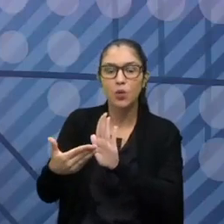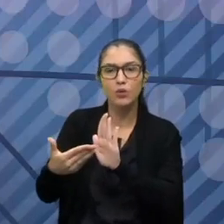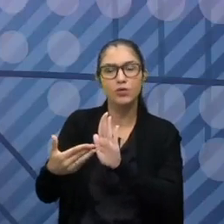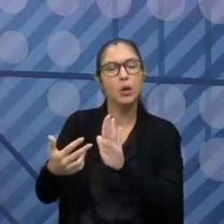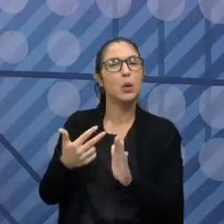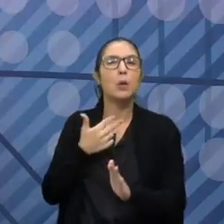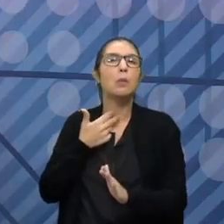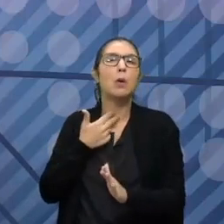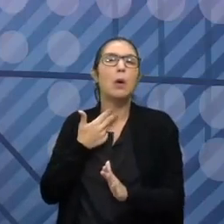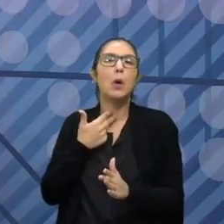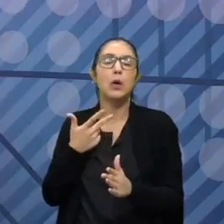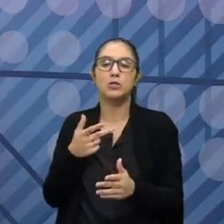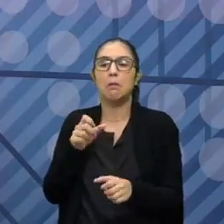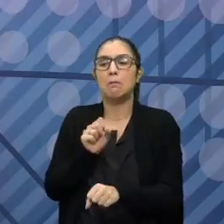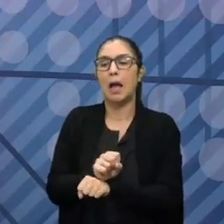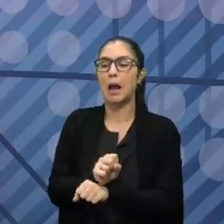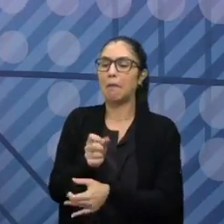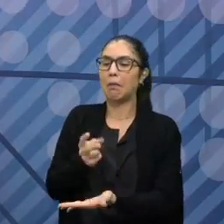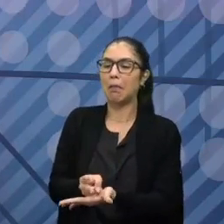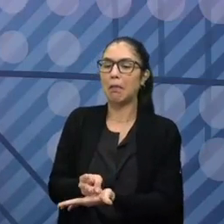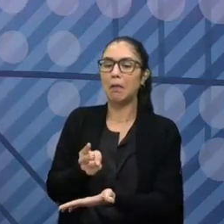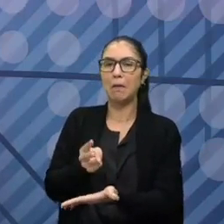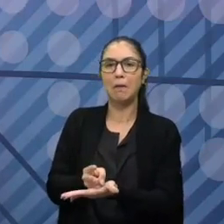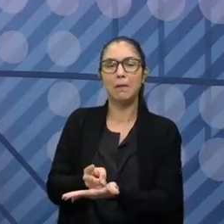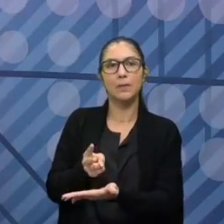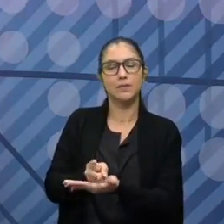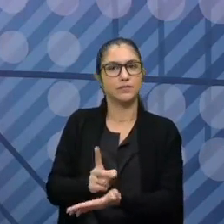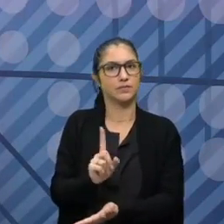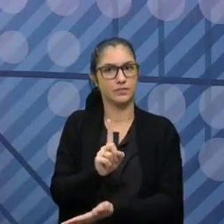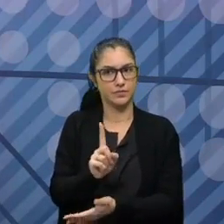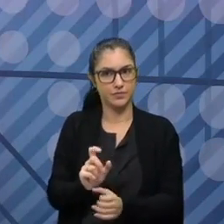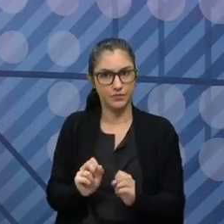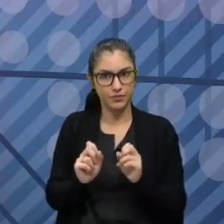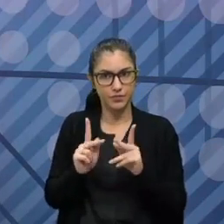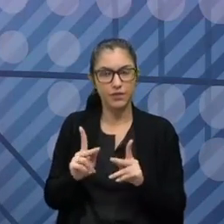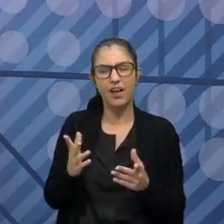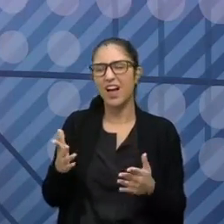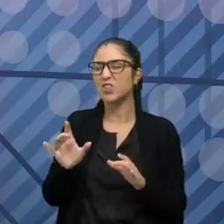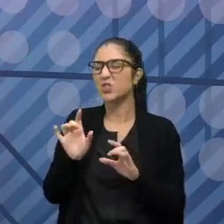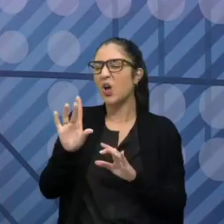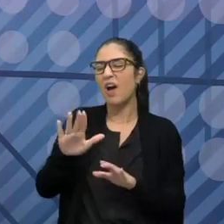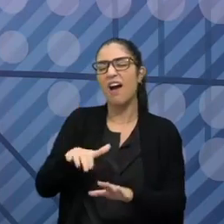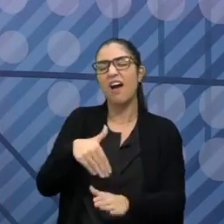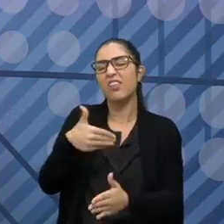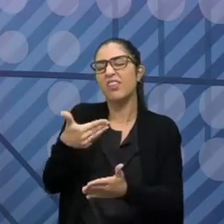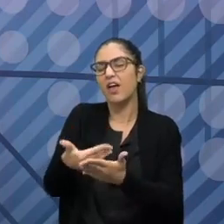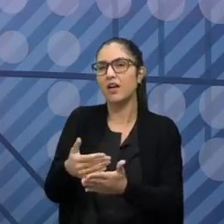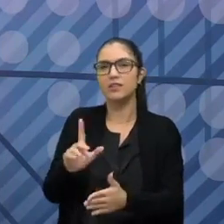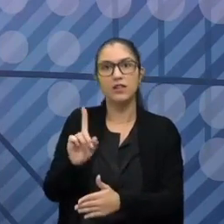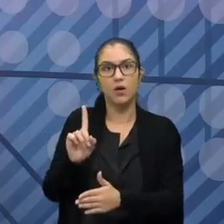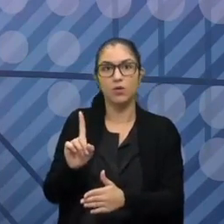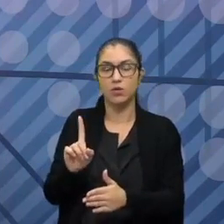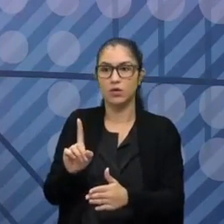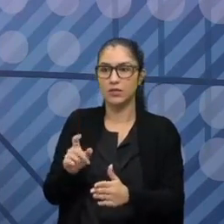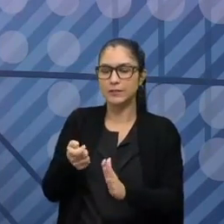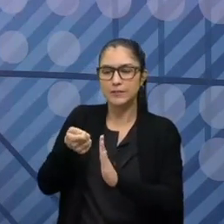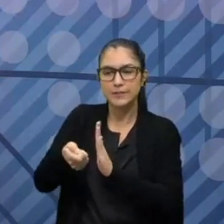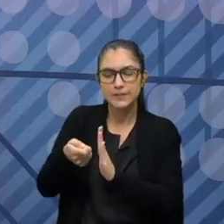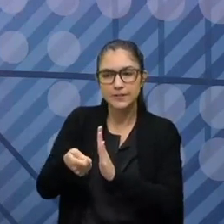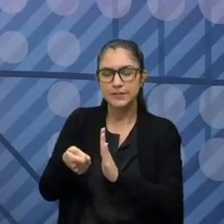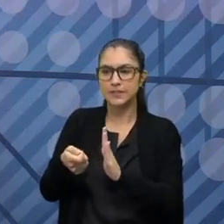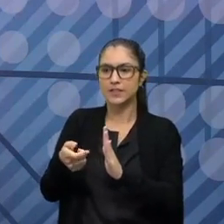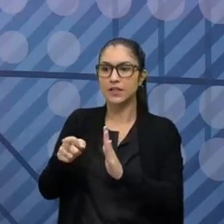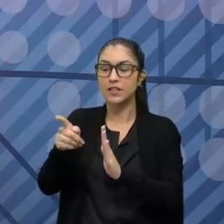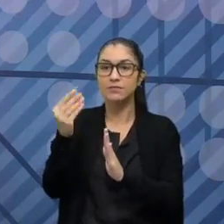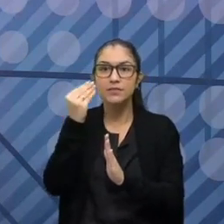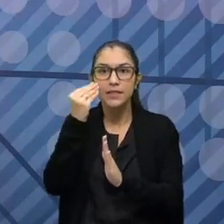podemos ficar estagnados no ensino com o aluno surdo. Né? Ah, vou ficar nisso aqui até... Não, eu fico e forço, e